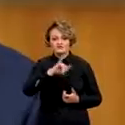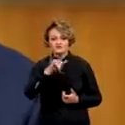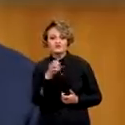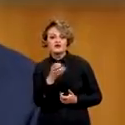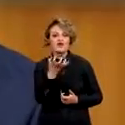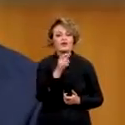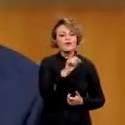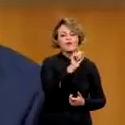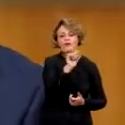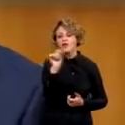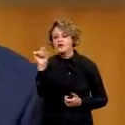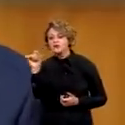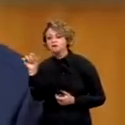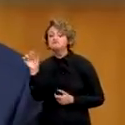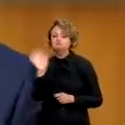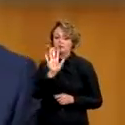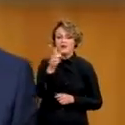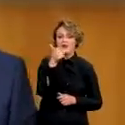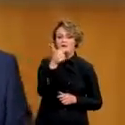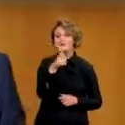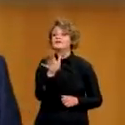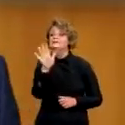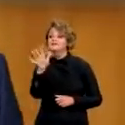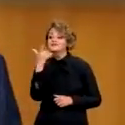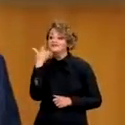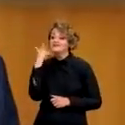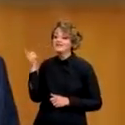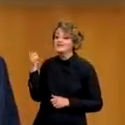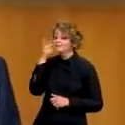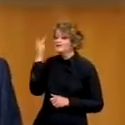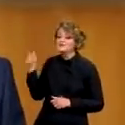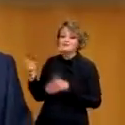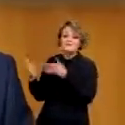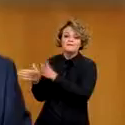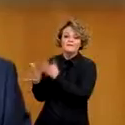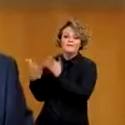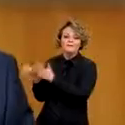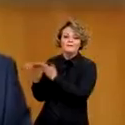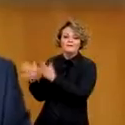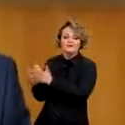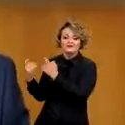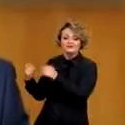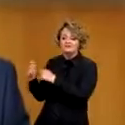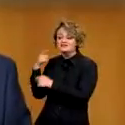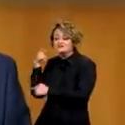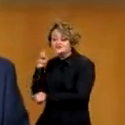Mas, sobretudo, a gente tem que estar com o olho naquelas pessoas mais necessitadas,